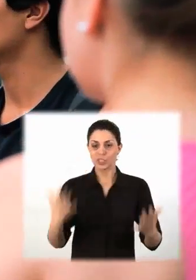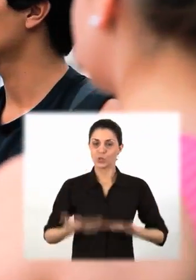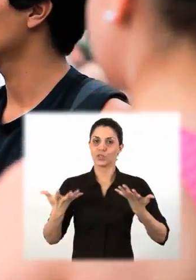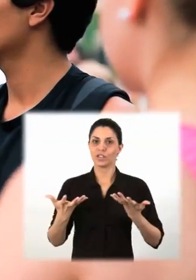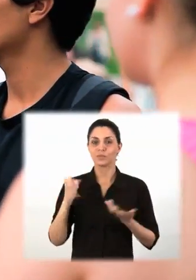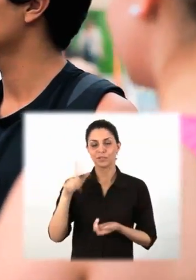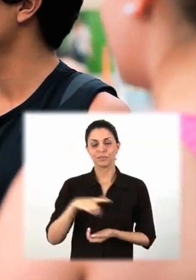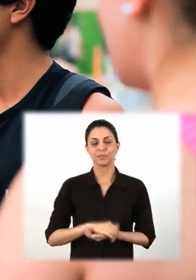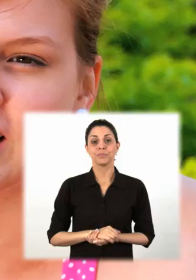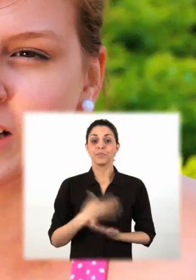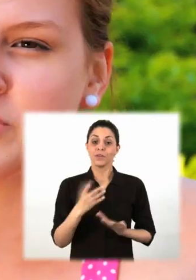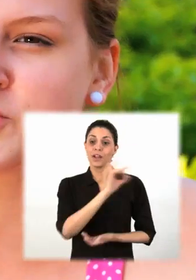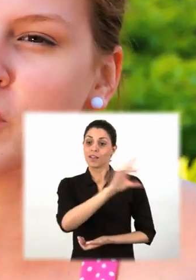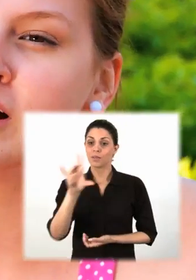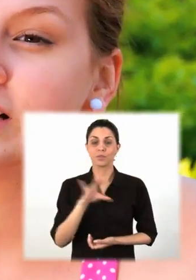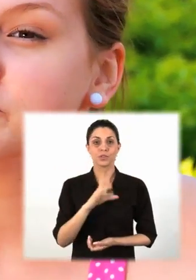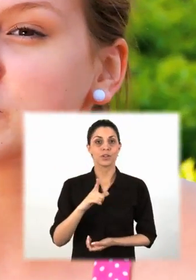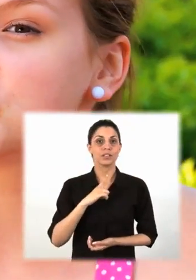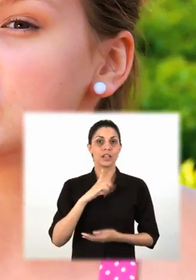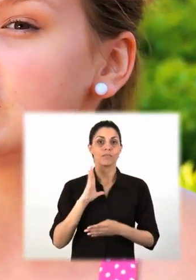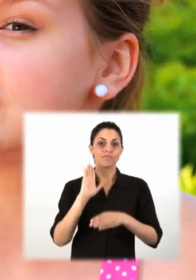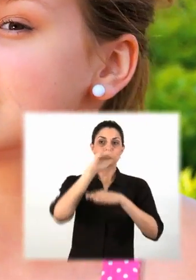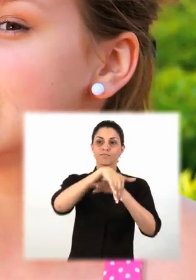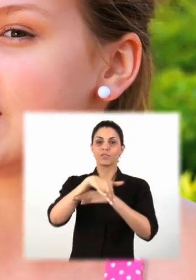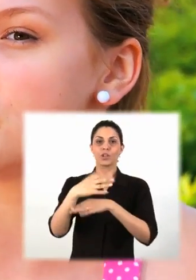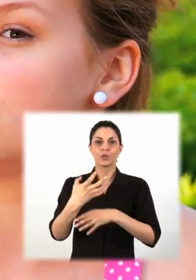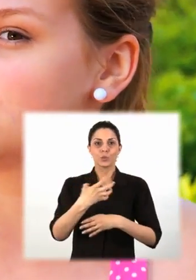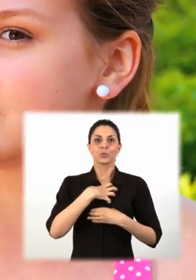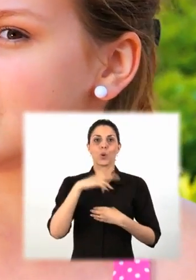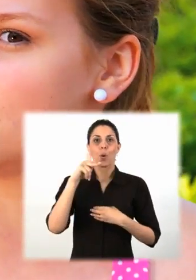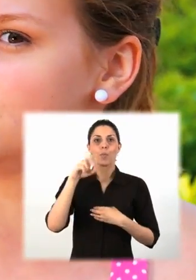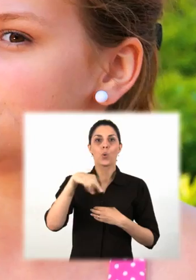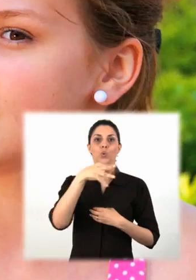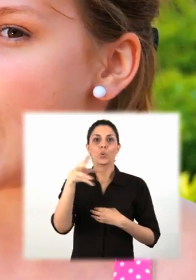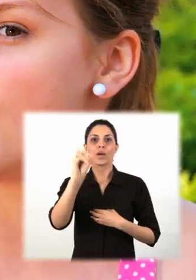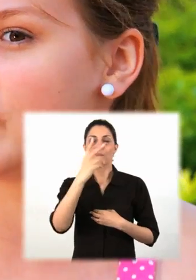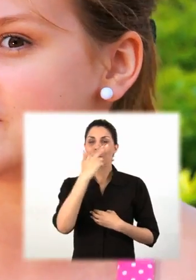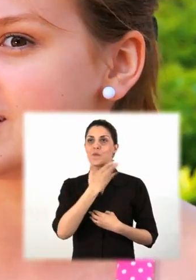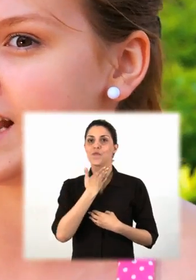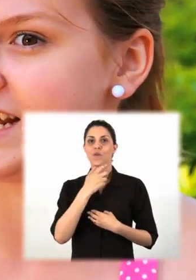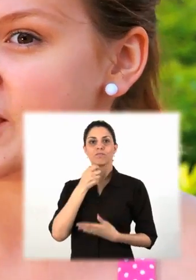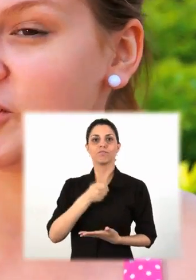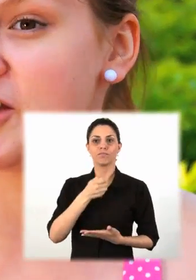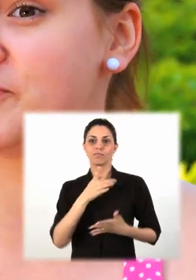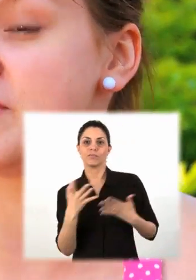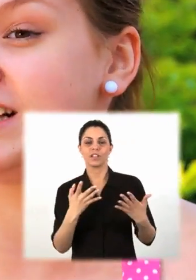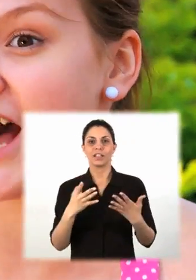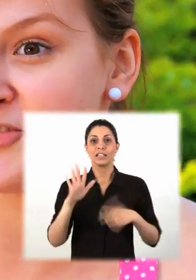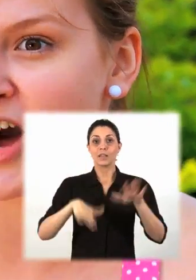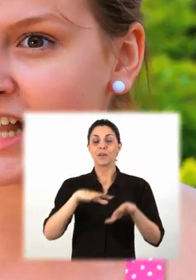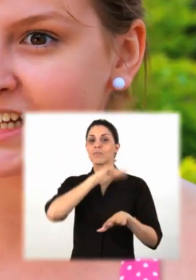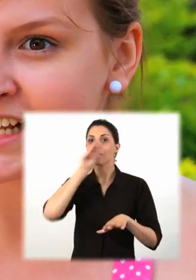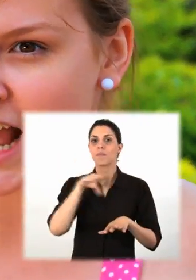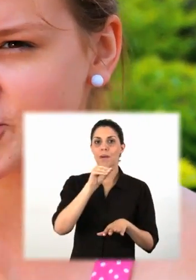um entusiasmo, assim. Né? Cada pessoa possui em si, né, uma pontuação, algo a dizer. E quando ela também